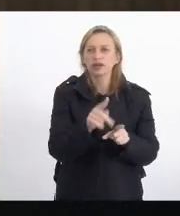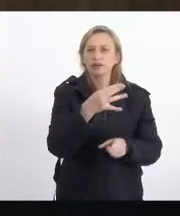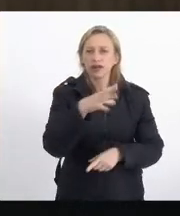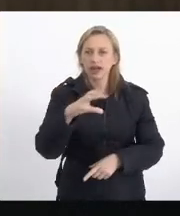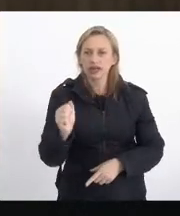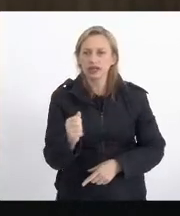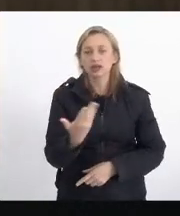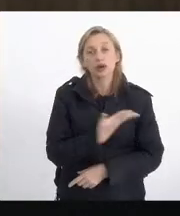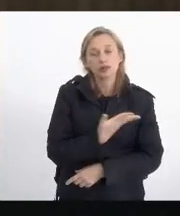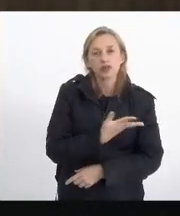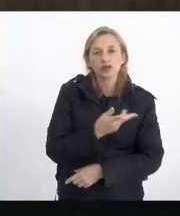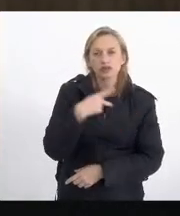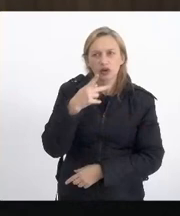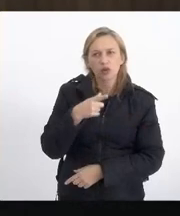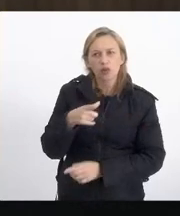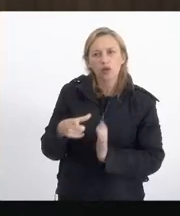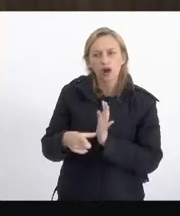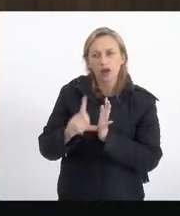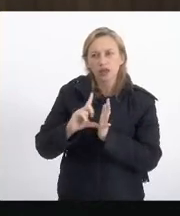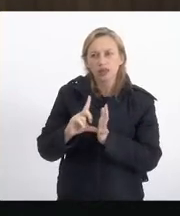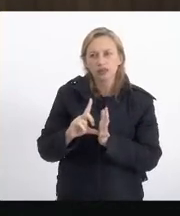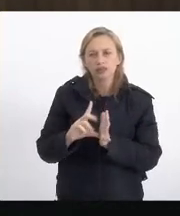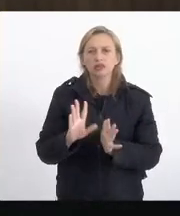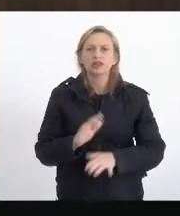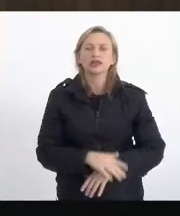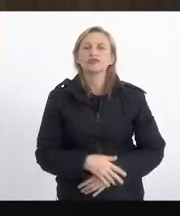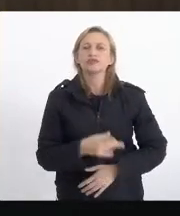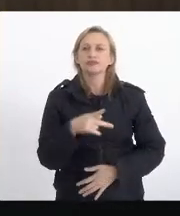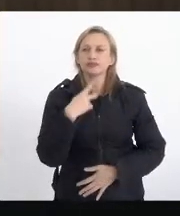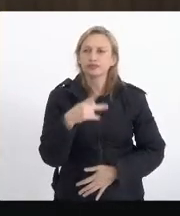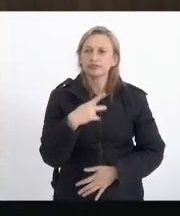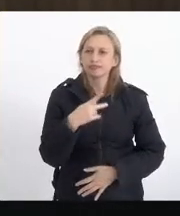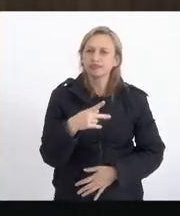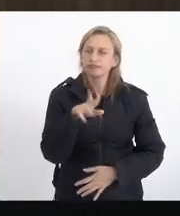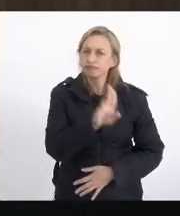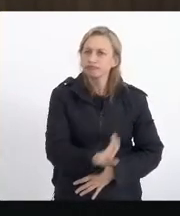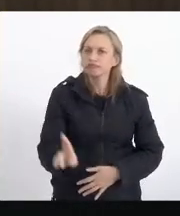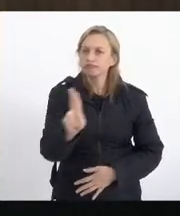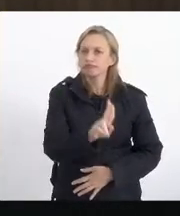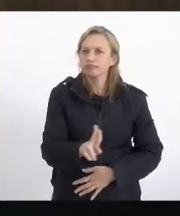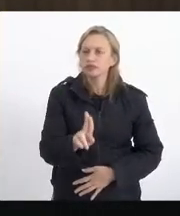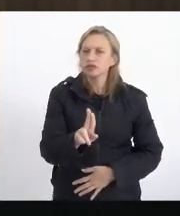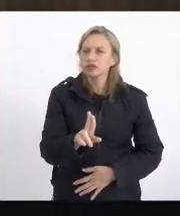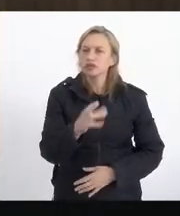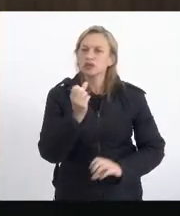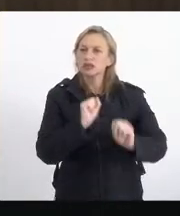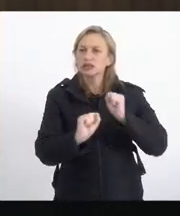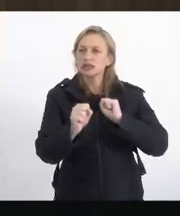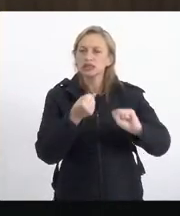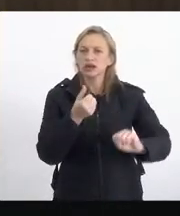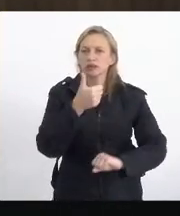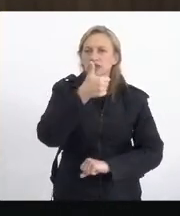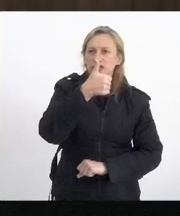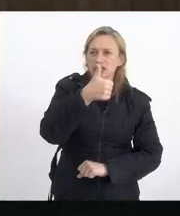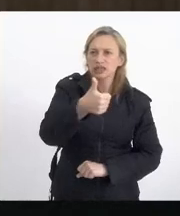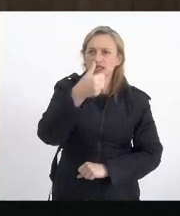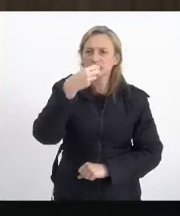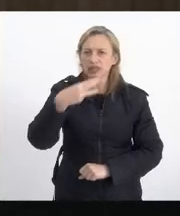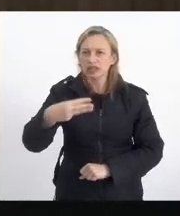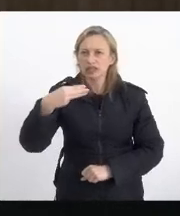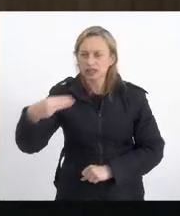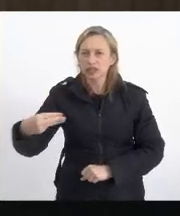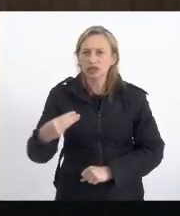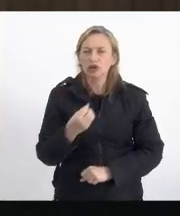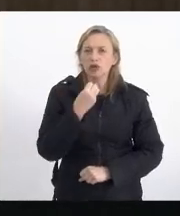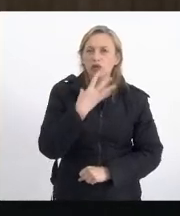Bom, o colega que me antecedeu, ele abriu a sua fala fazendo uso de um salmo, né, o Salmo 133, falando de quão bom e